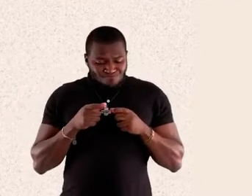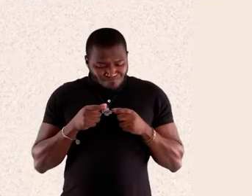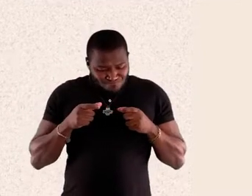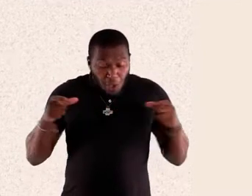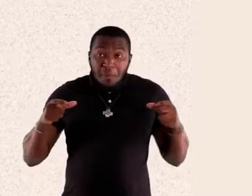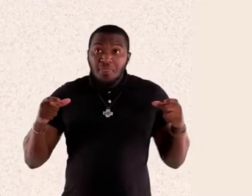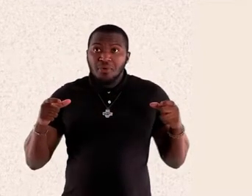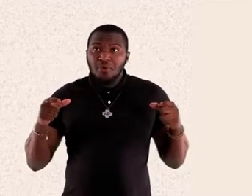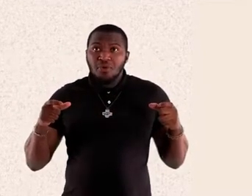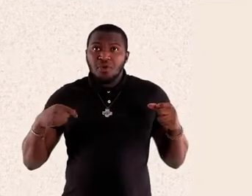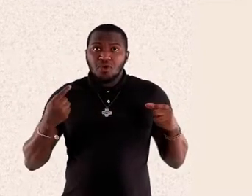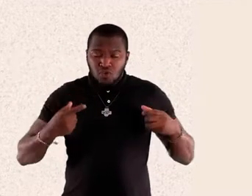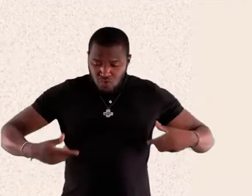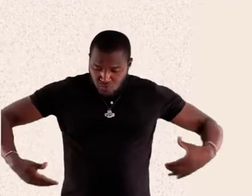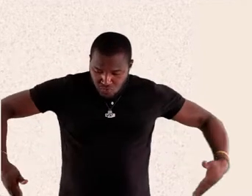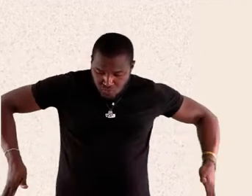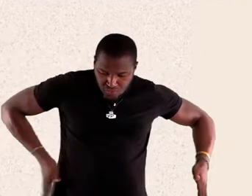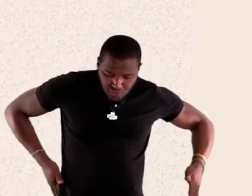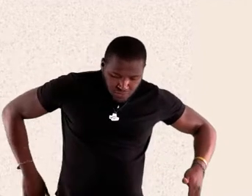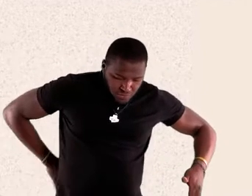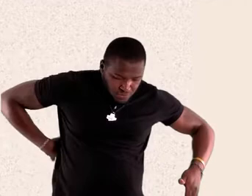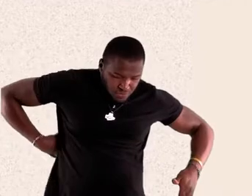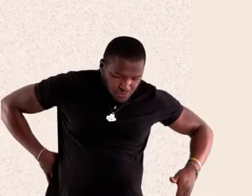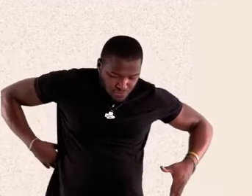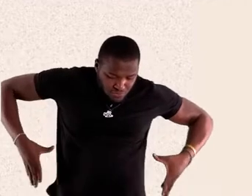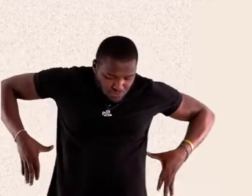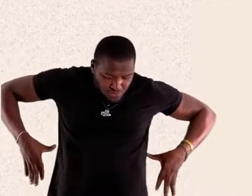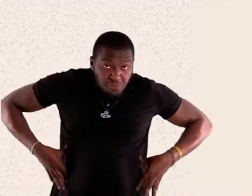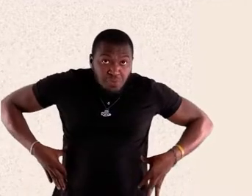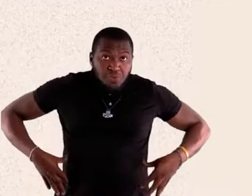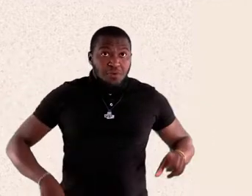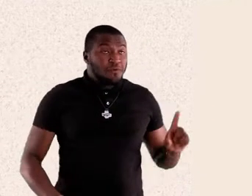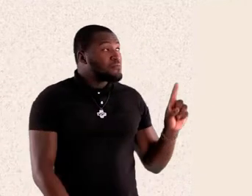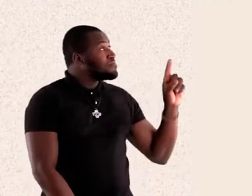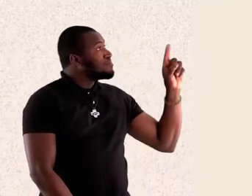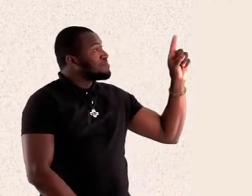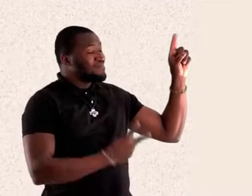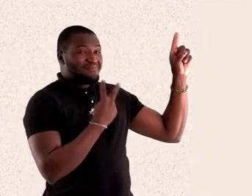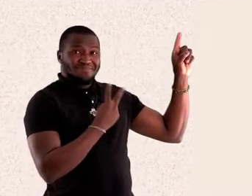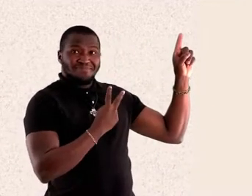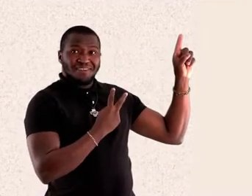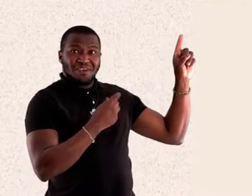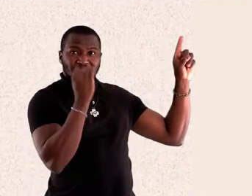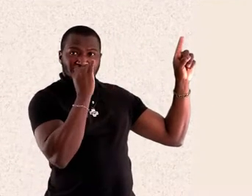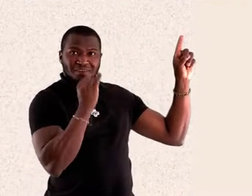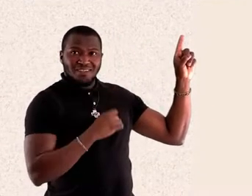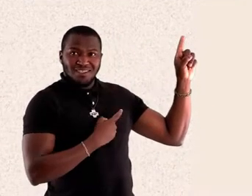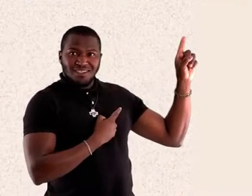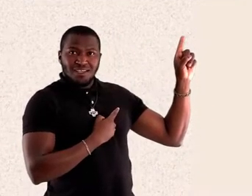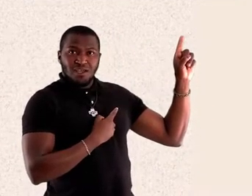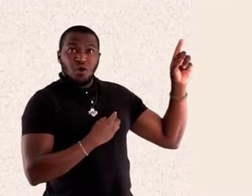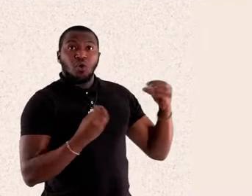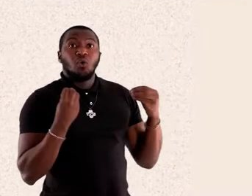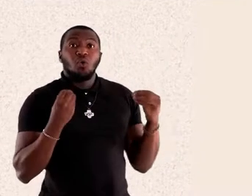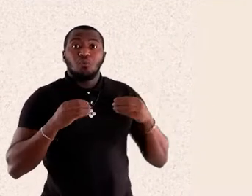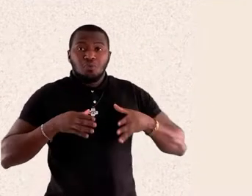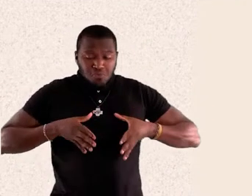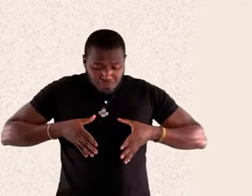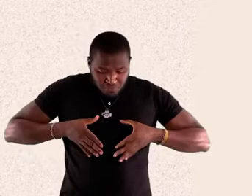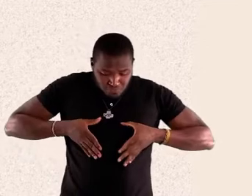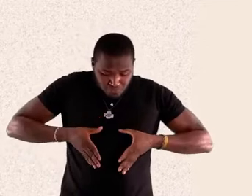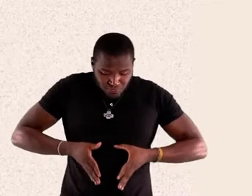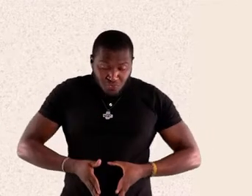teve os quadris diminuídos E aí como que faz para parir uma criança com grande cérebro